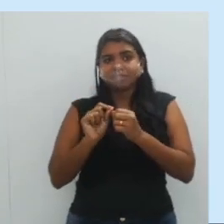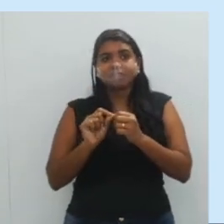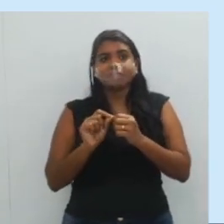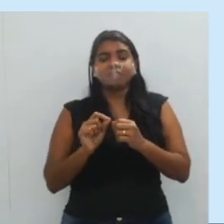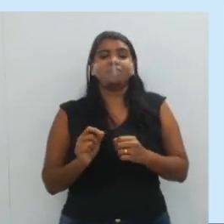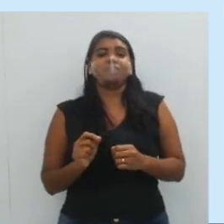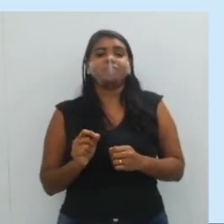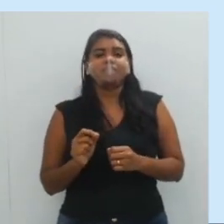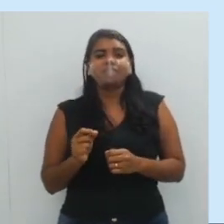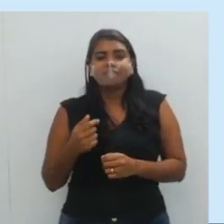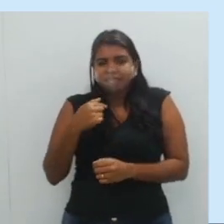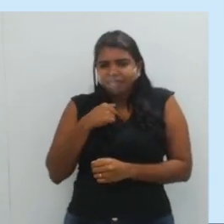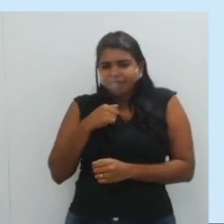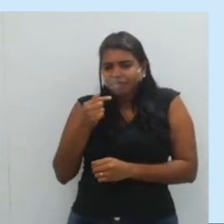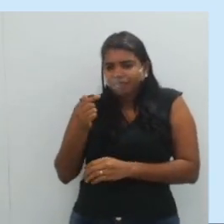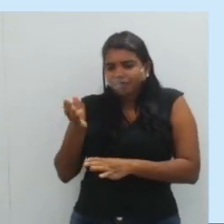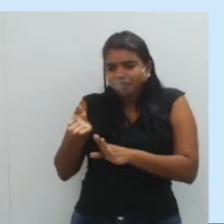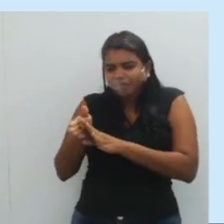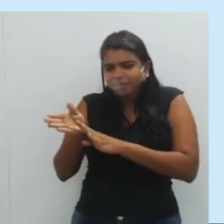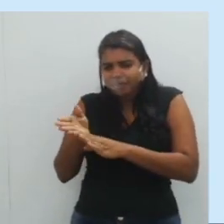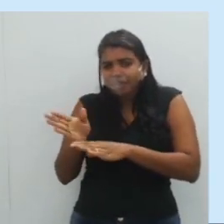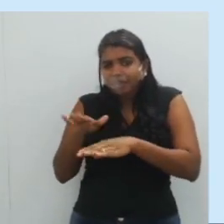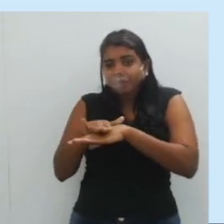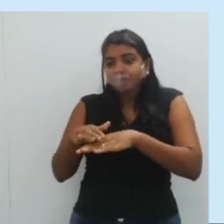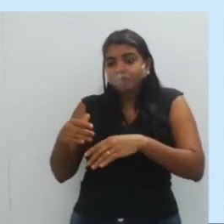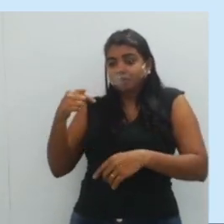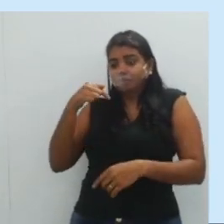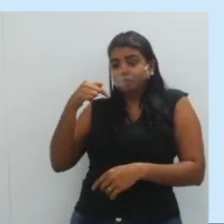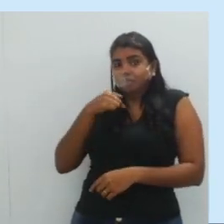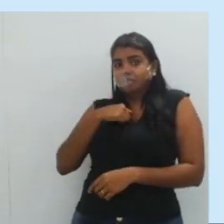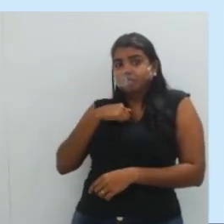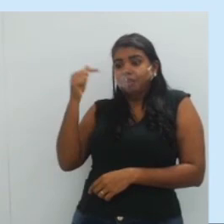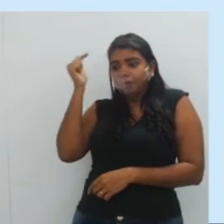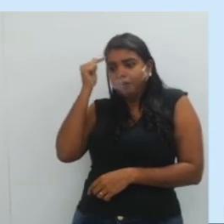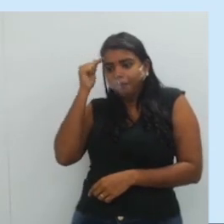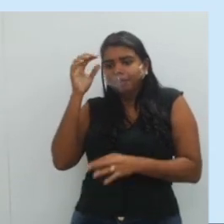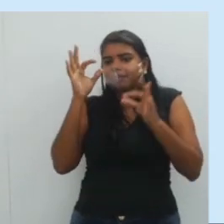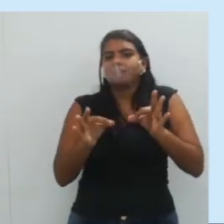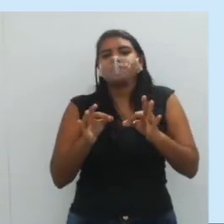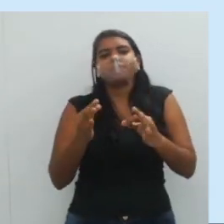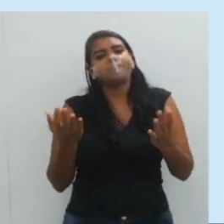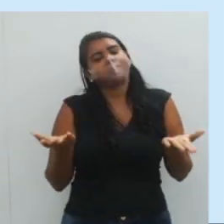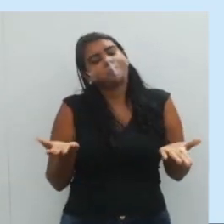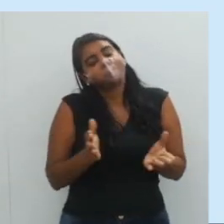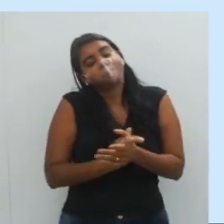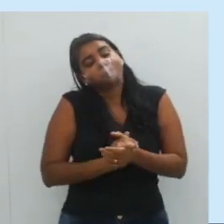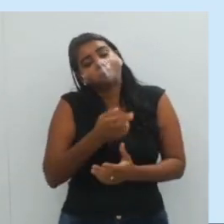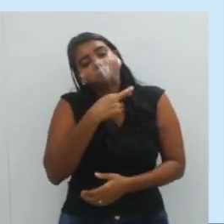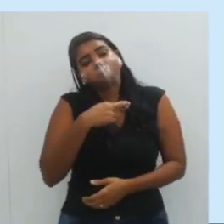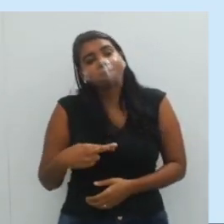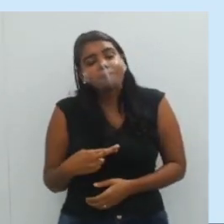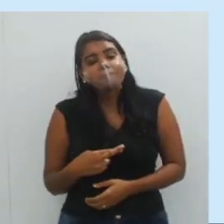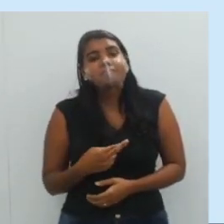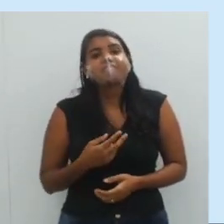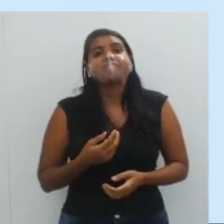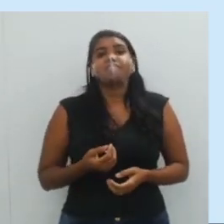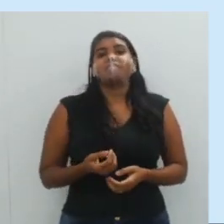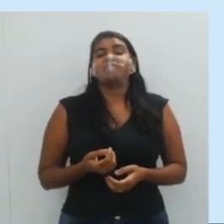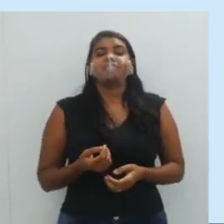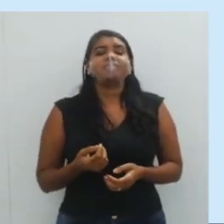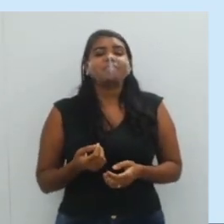eu tentar convencer o outro de que o meu pensamento, no caso religioso, é o correto. Então eu estou